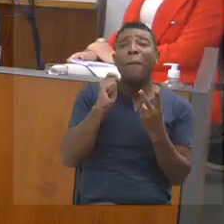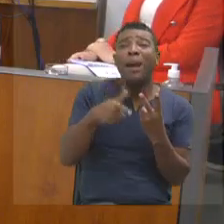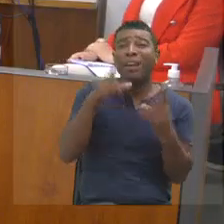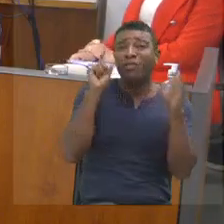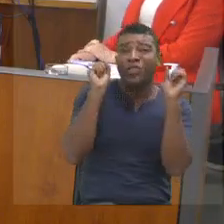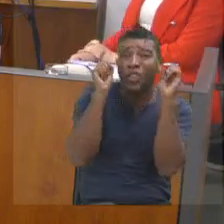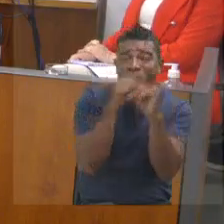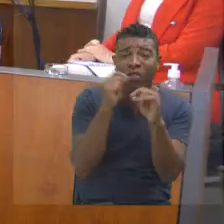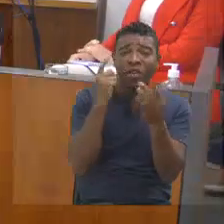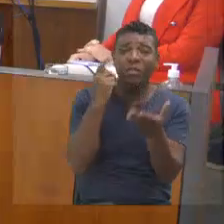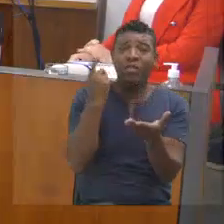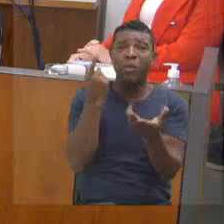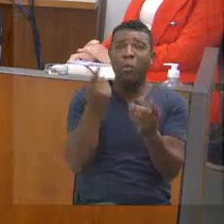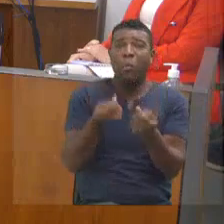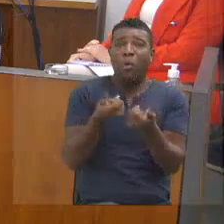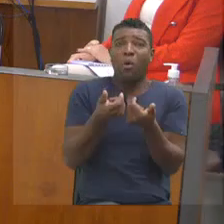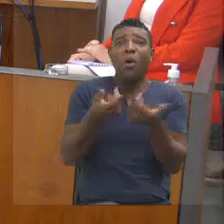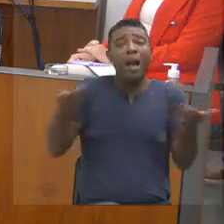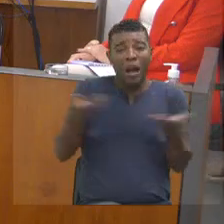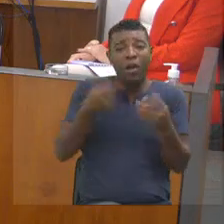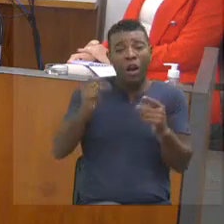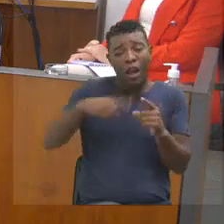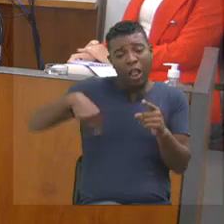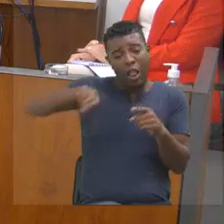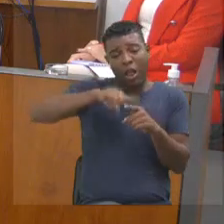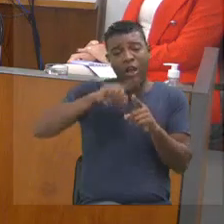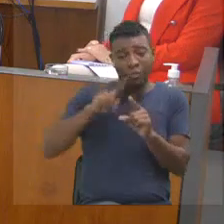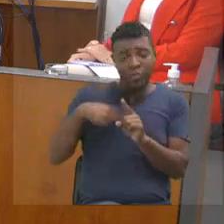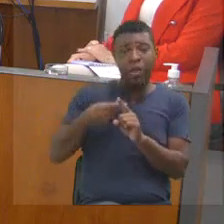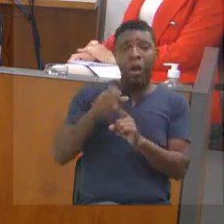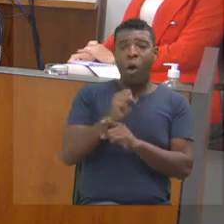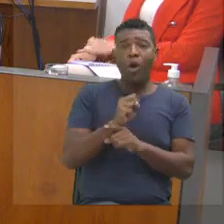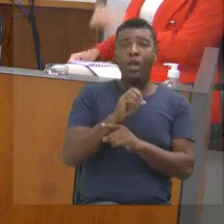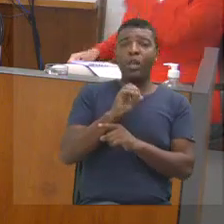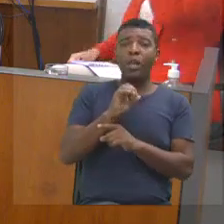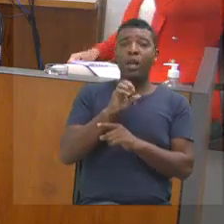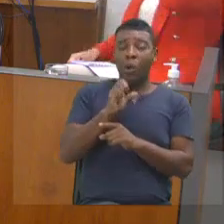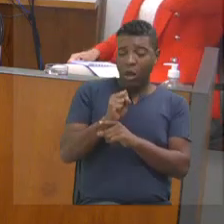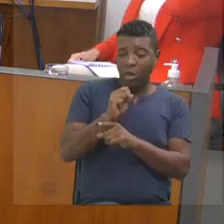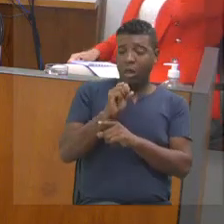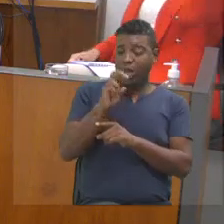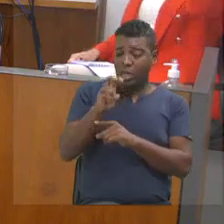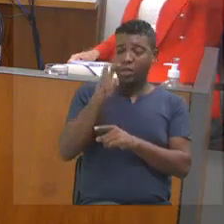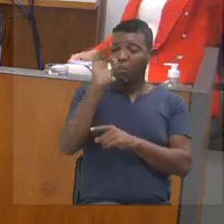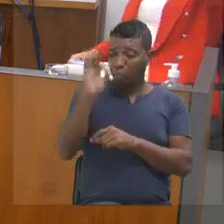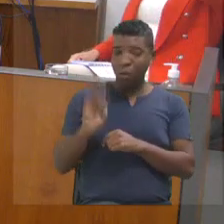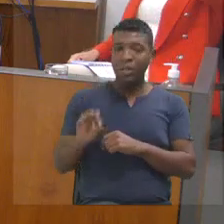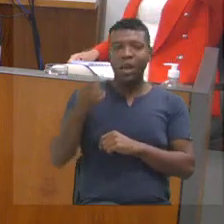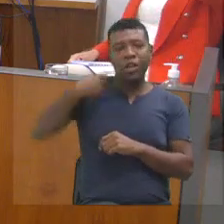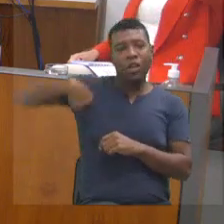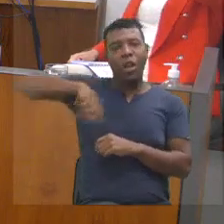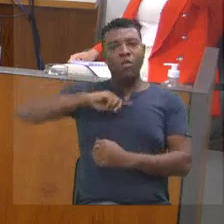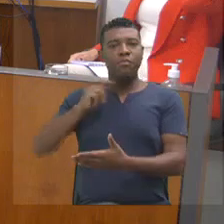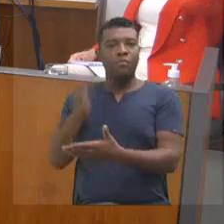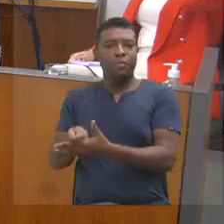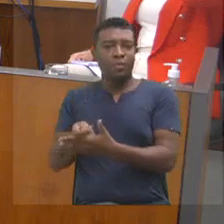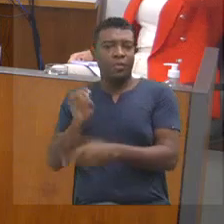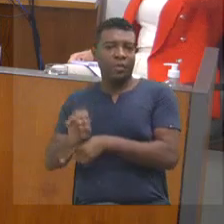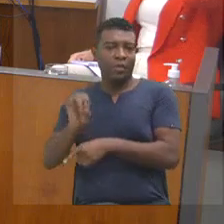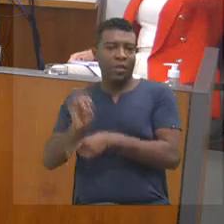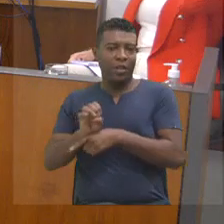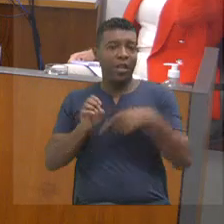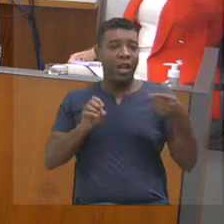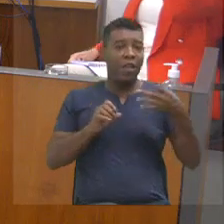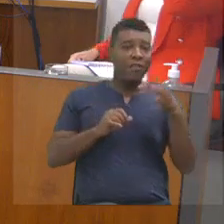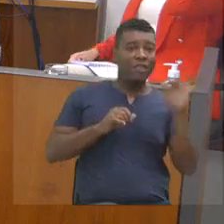até 85%, que é 15% que o governo federal paga a gente complementa até 85% o valor da diária de UTI para que a gente